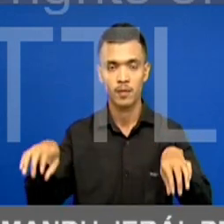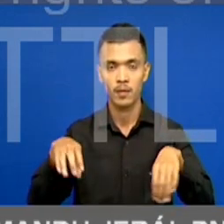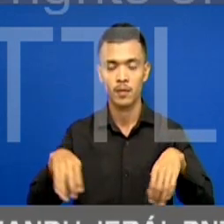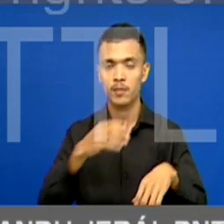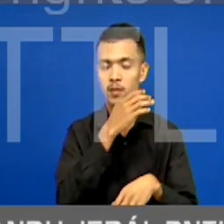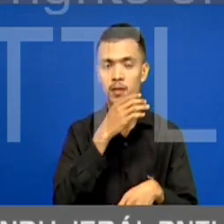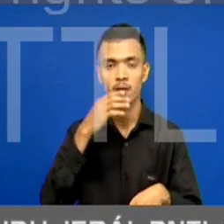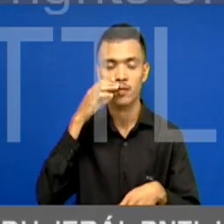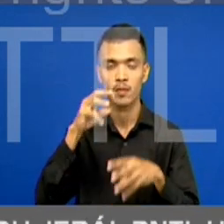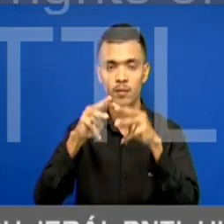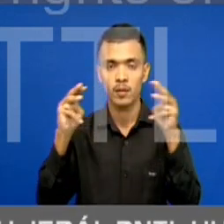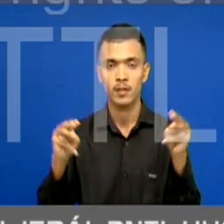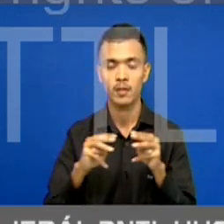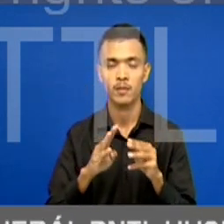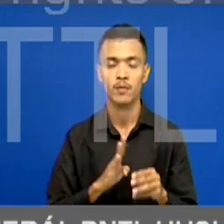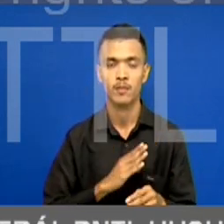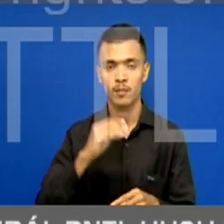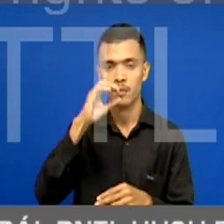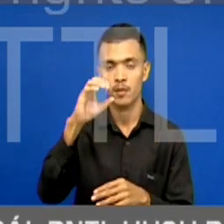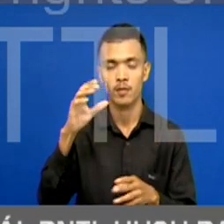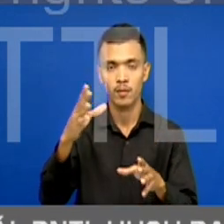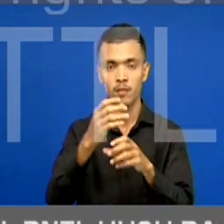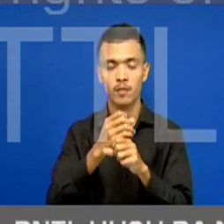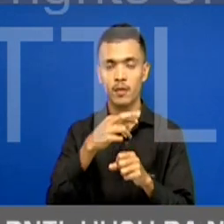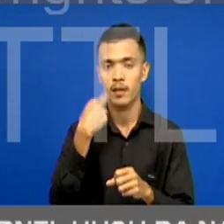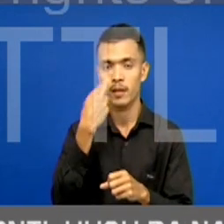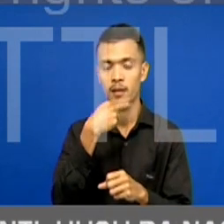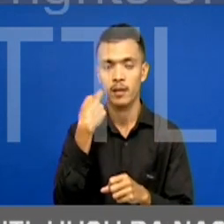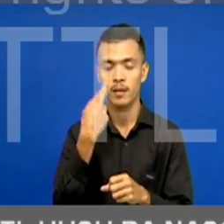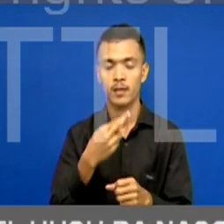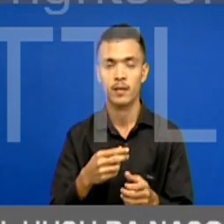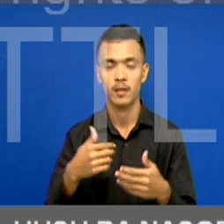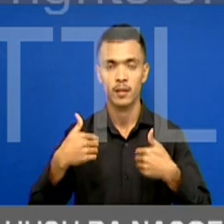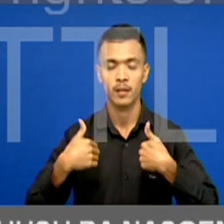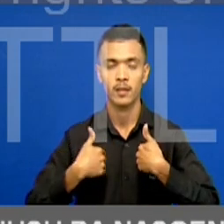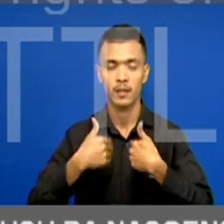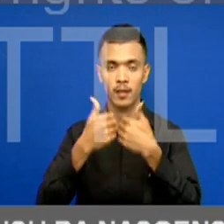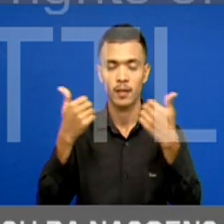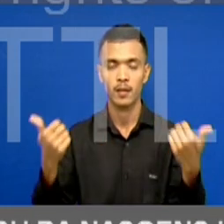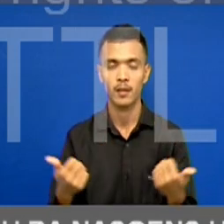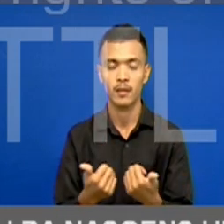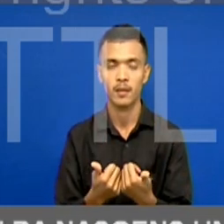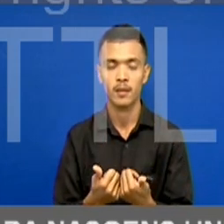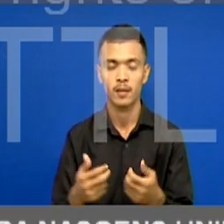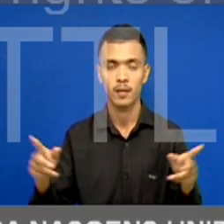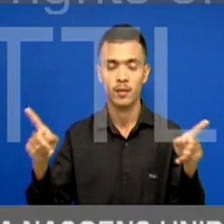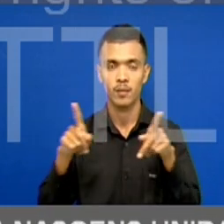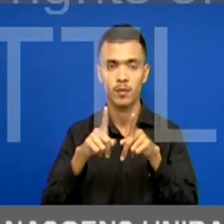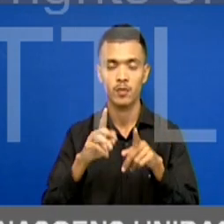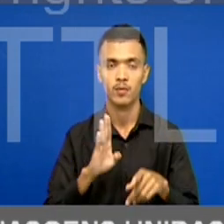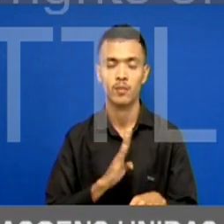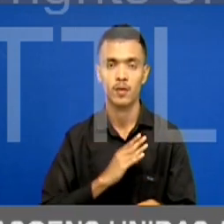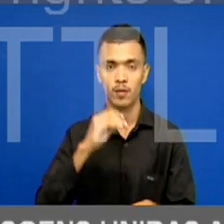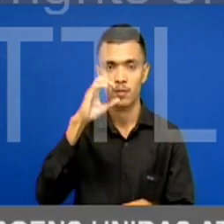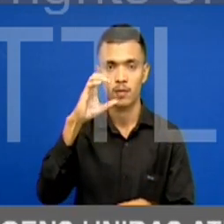Serviço Agricultura Município Baucau colheita hara hectares hat e a aldeia Andawaru Suku Caibada, posto